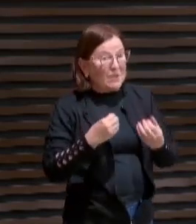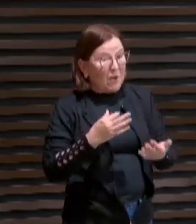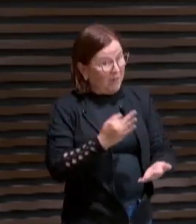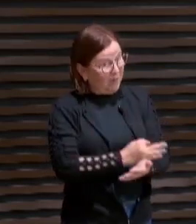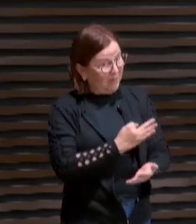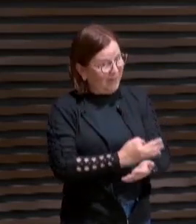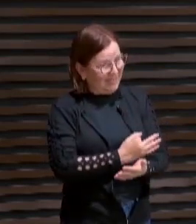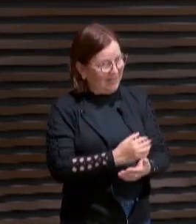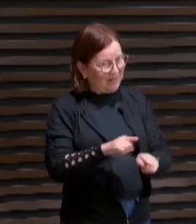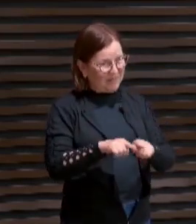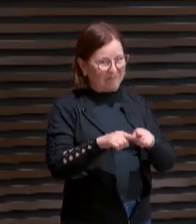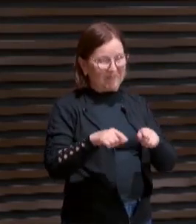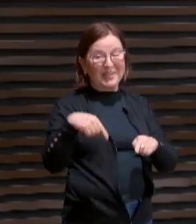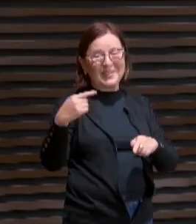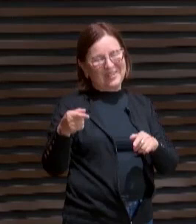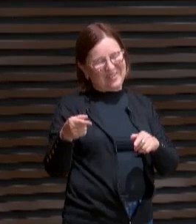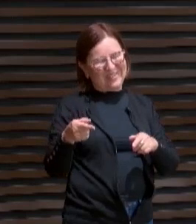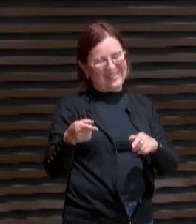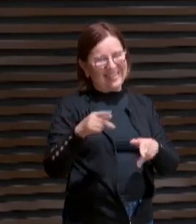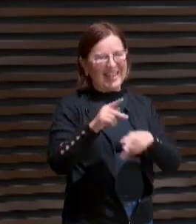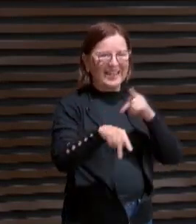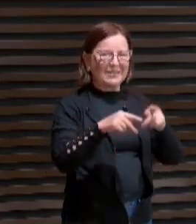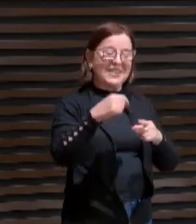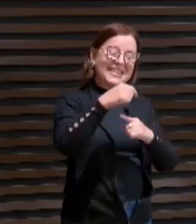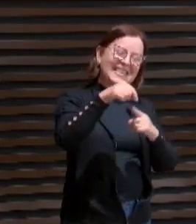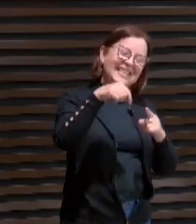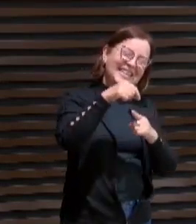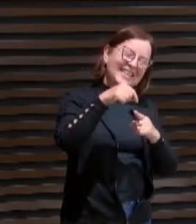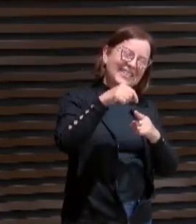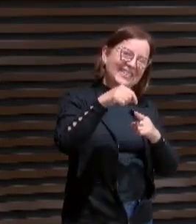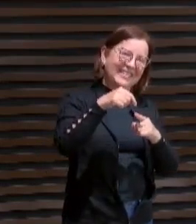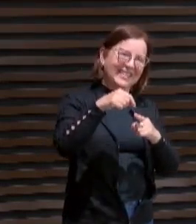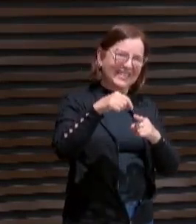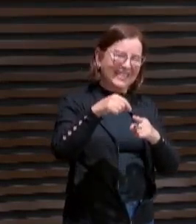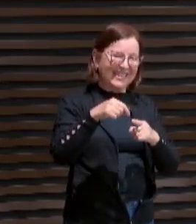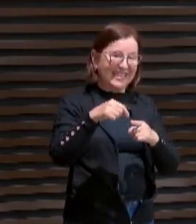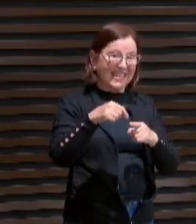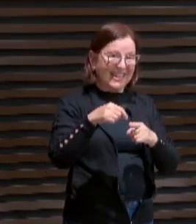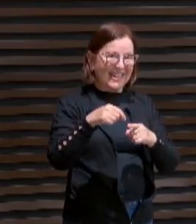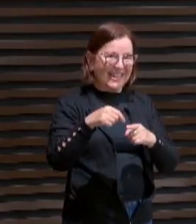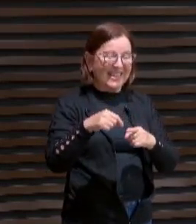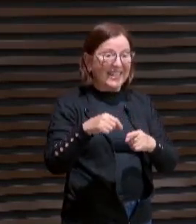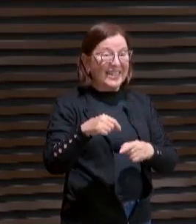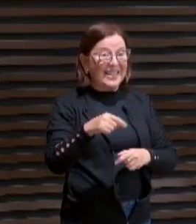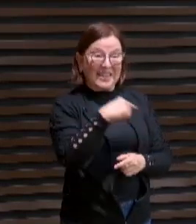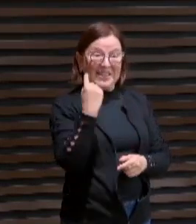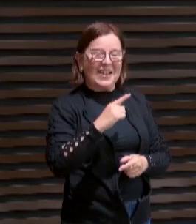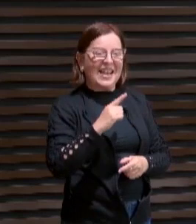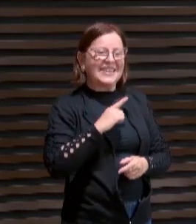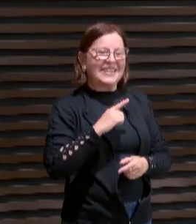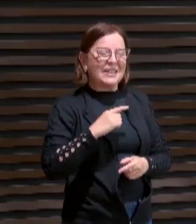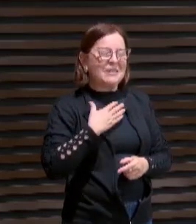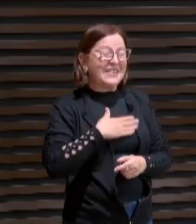deleites que eu quero conviver. São aqueles santos que nós temos todo o prazer da convivência.